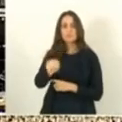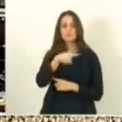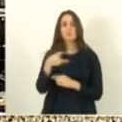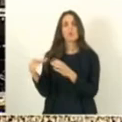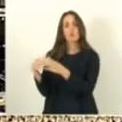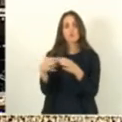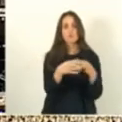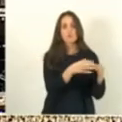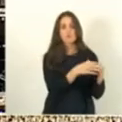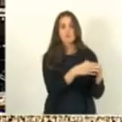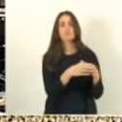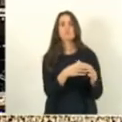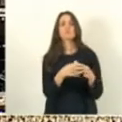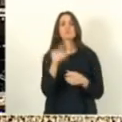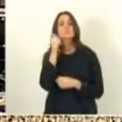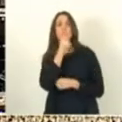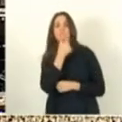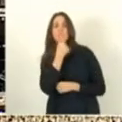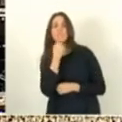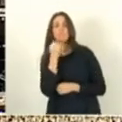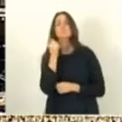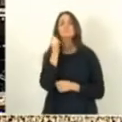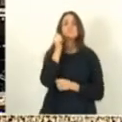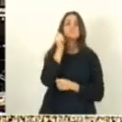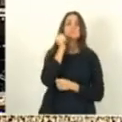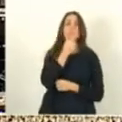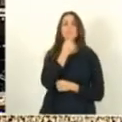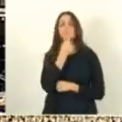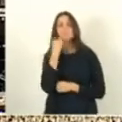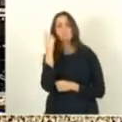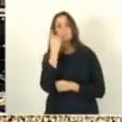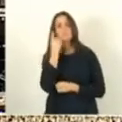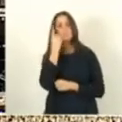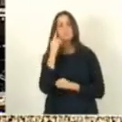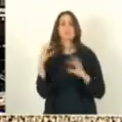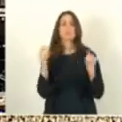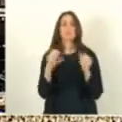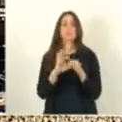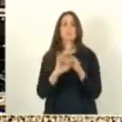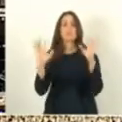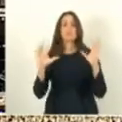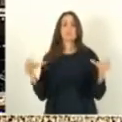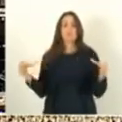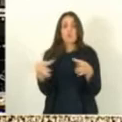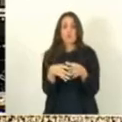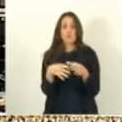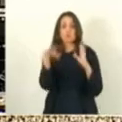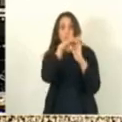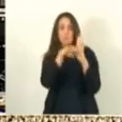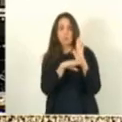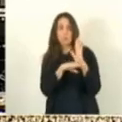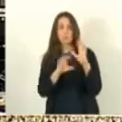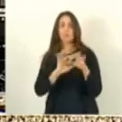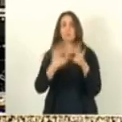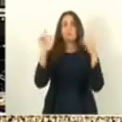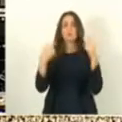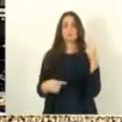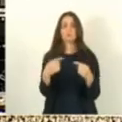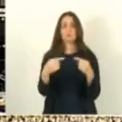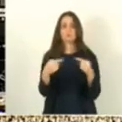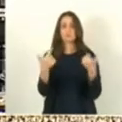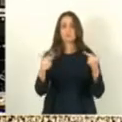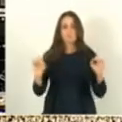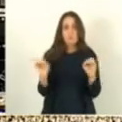comissões parlamentares, das senhoras deputadas e deputados, que nesse momento colocarei em discussão em conjunto. Não havendo quem queira discutir,